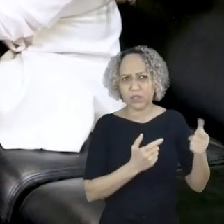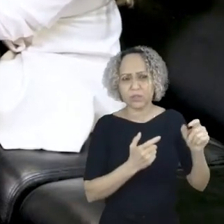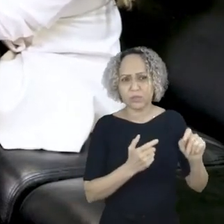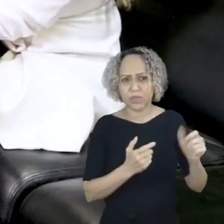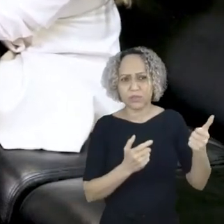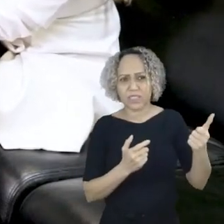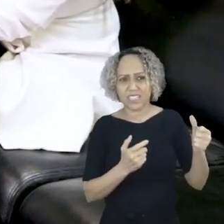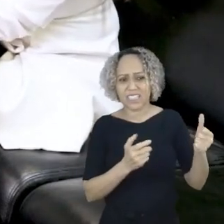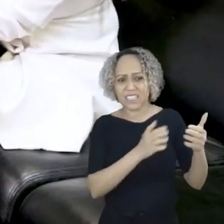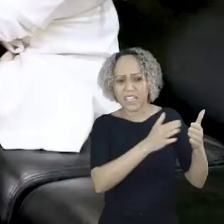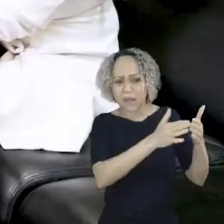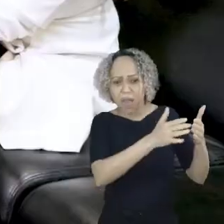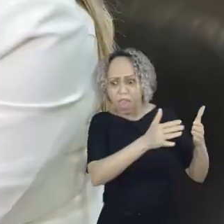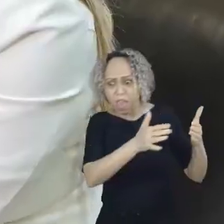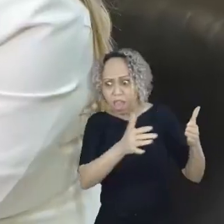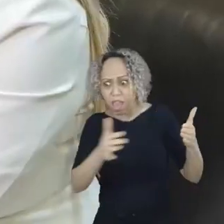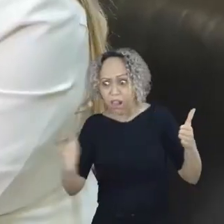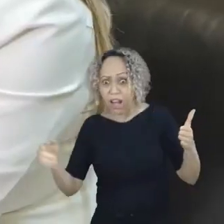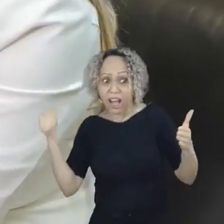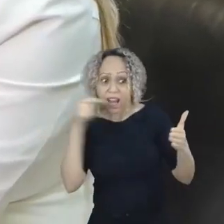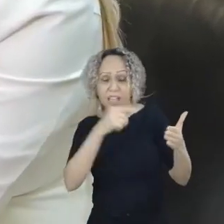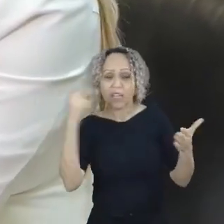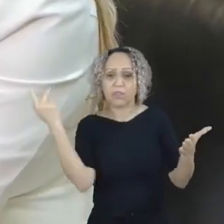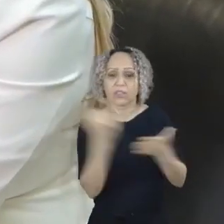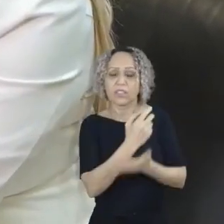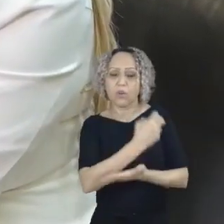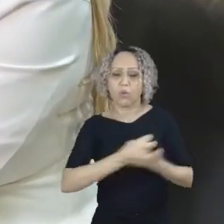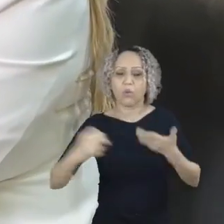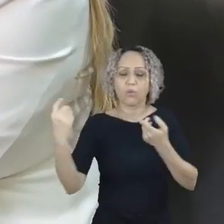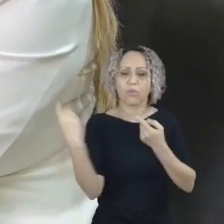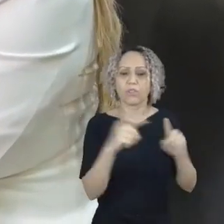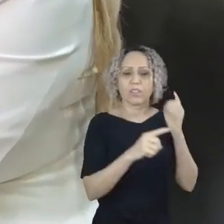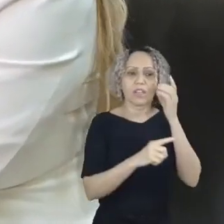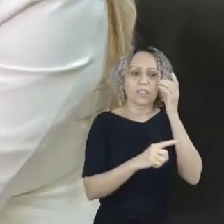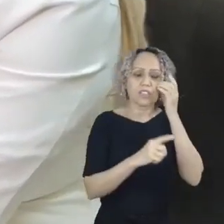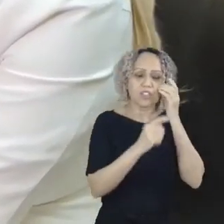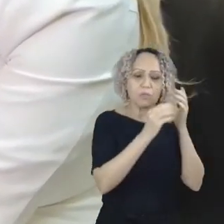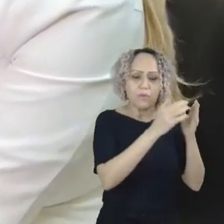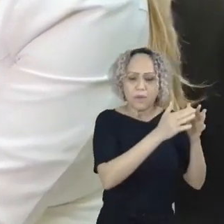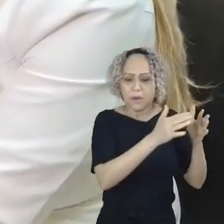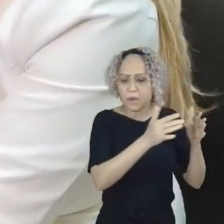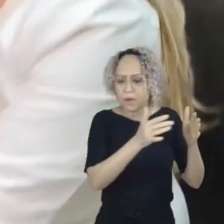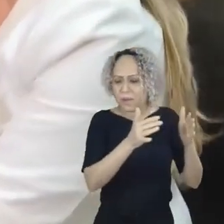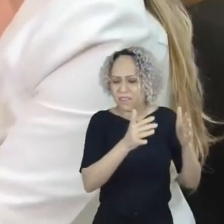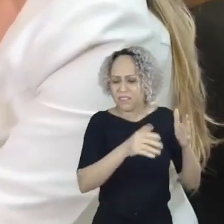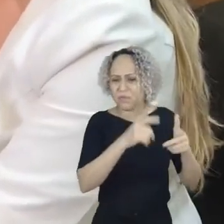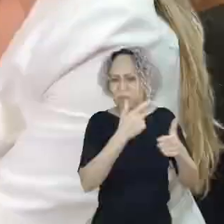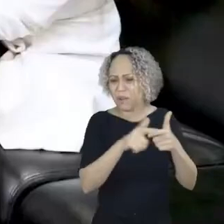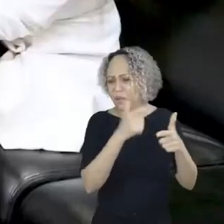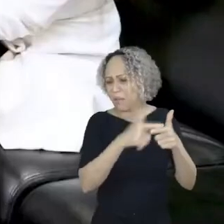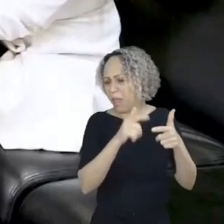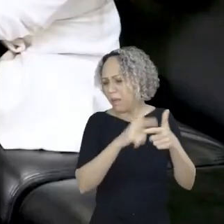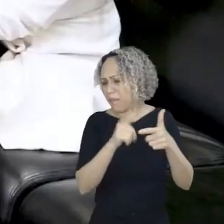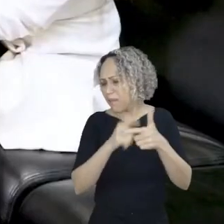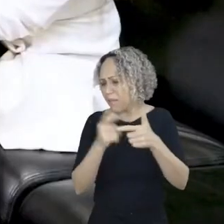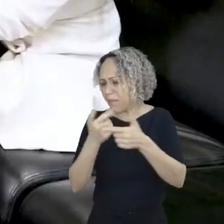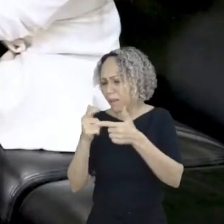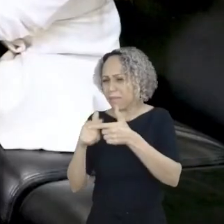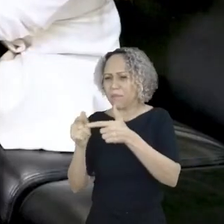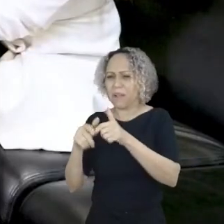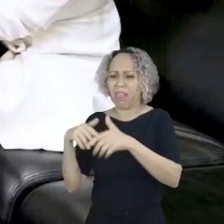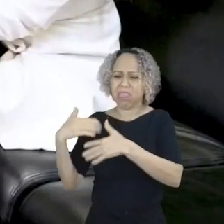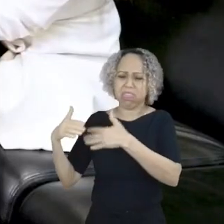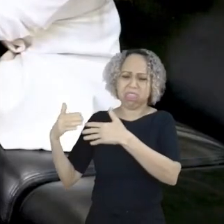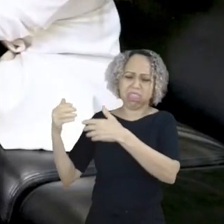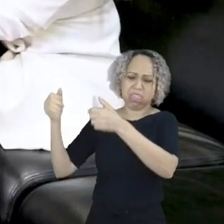Rousseff. Como o senhor vê essa situação que começou em 2016 e foi aprofundada no governo Bolsonaro? Eu falava no ato